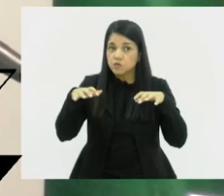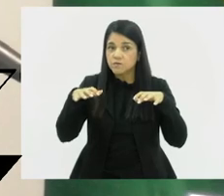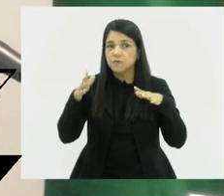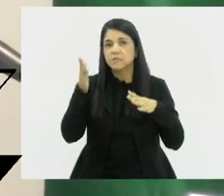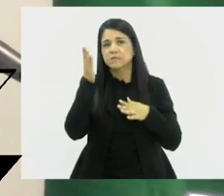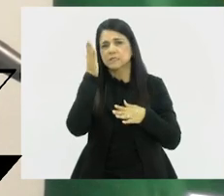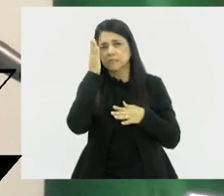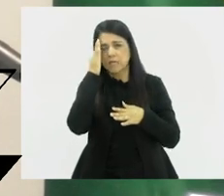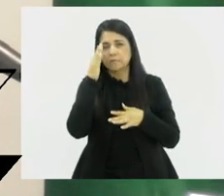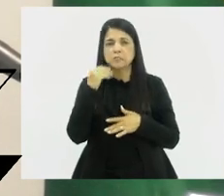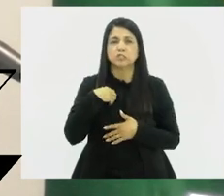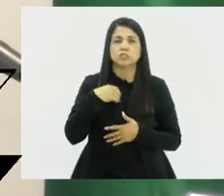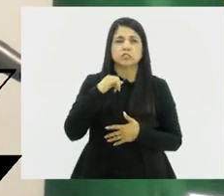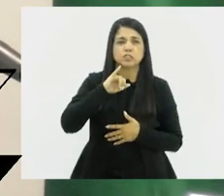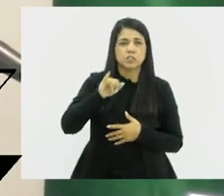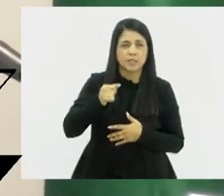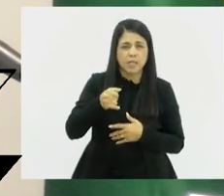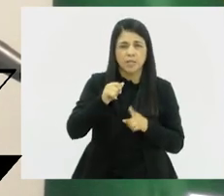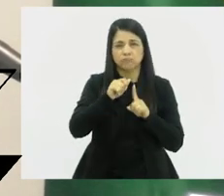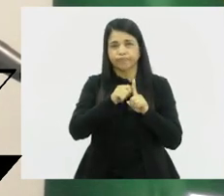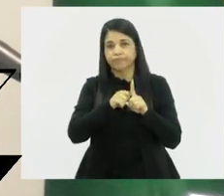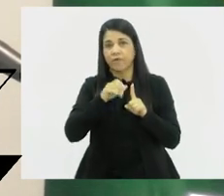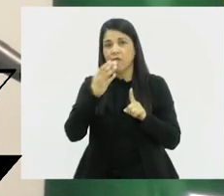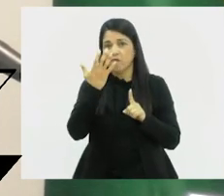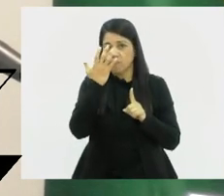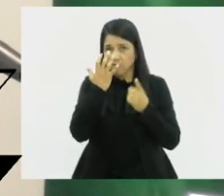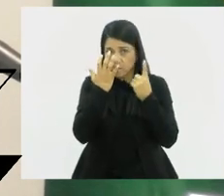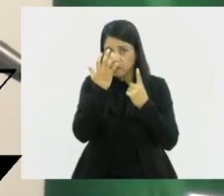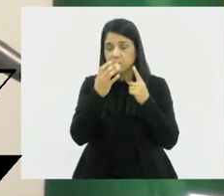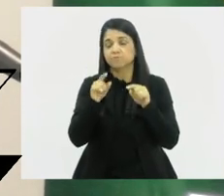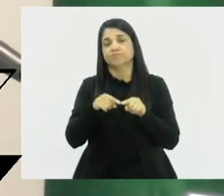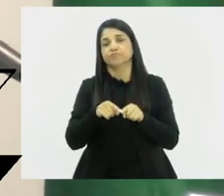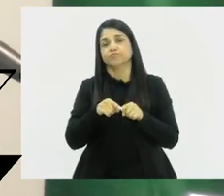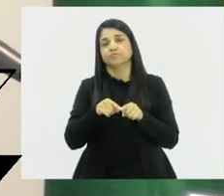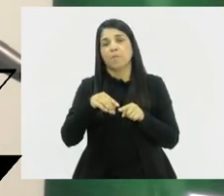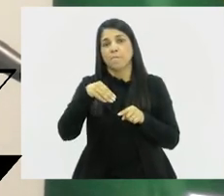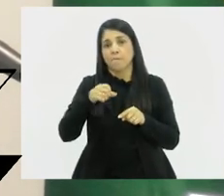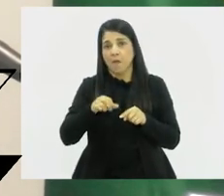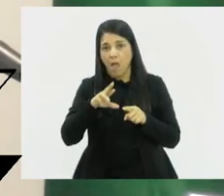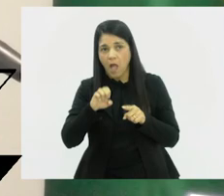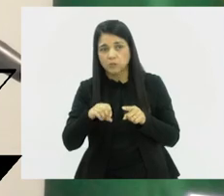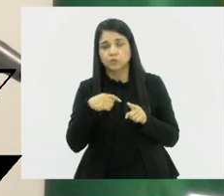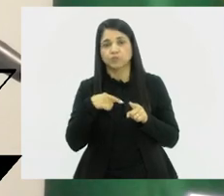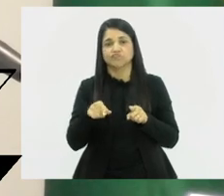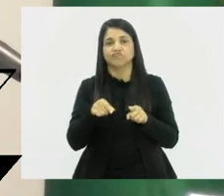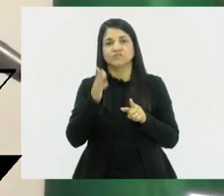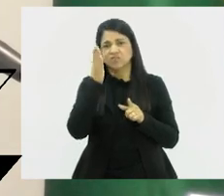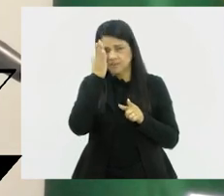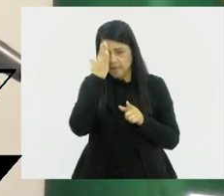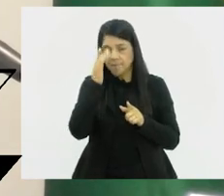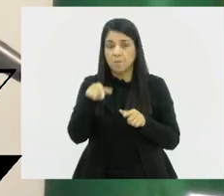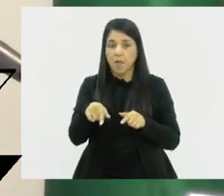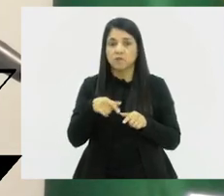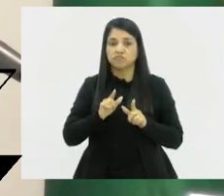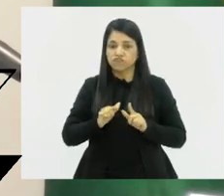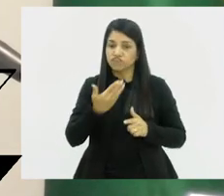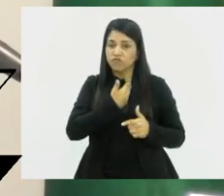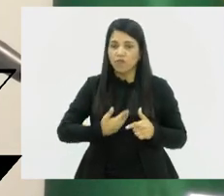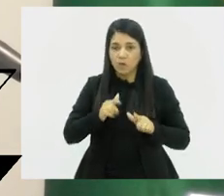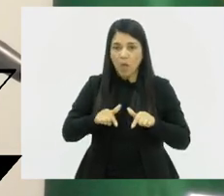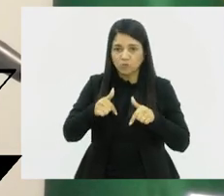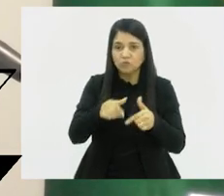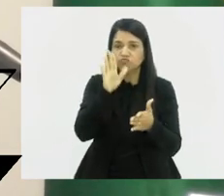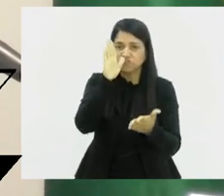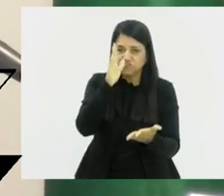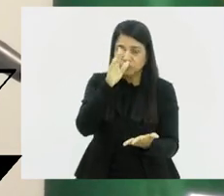que janeiro, fevereiro e março chove, mas o governo só atua quando chove, ao invés de atuar na prevenção. Nós somos assim,